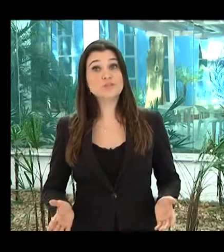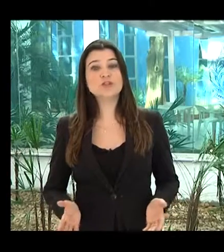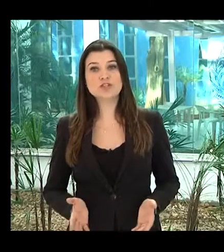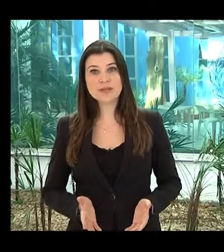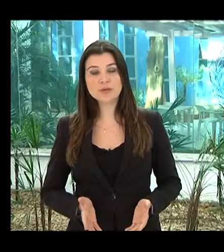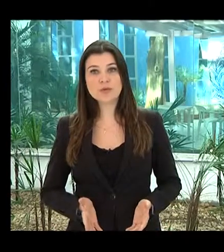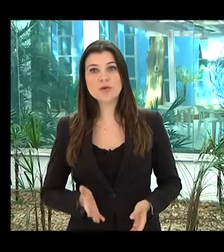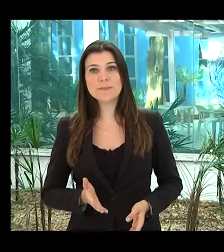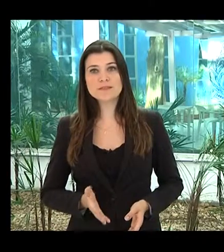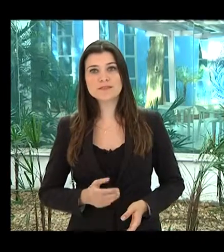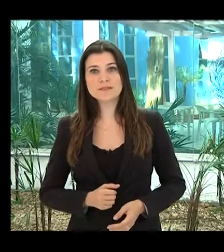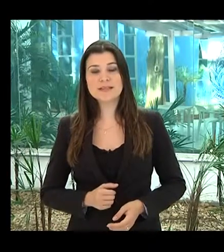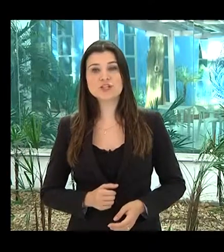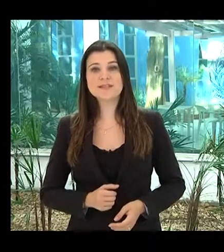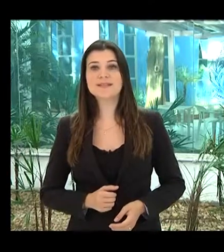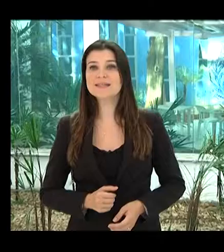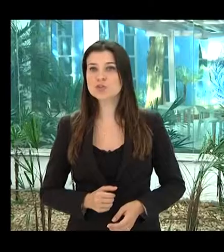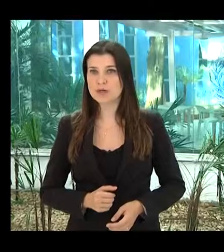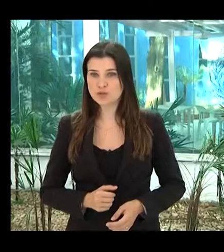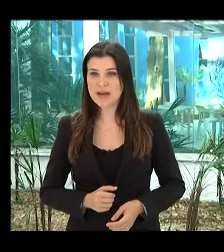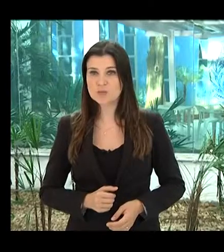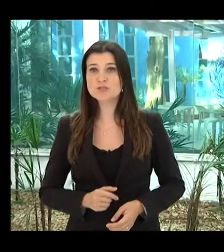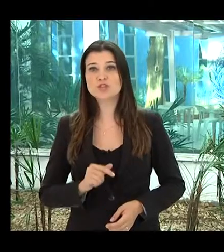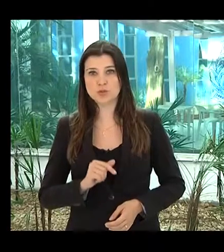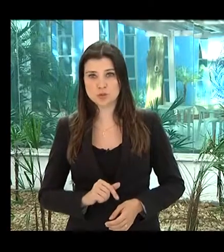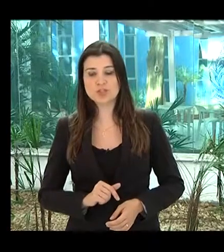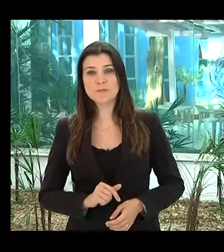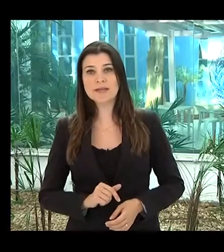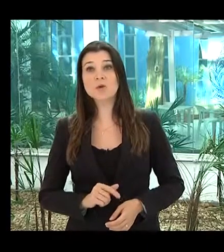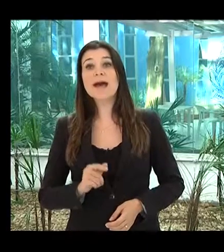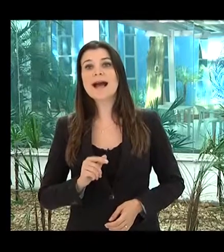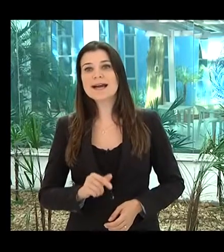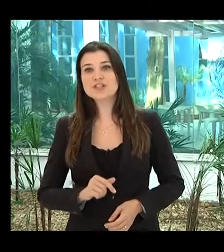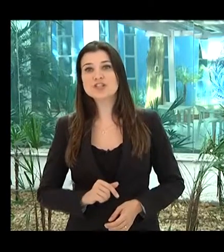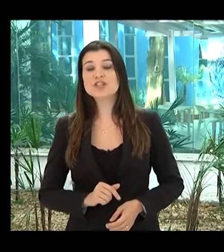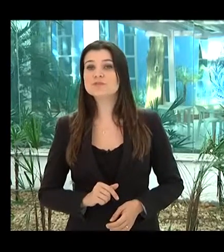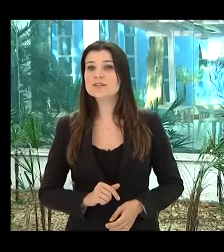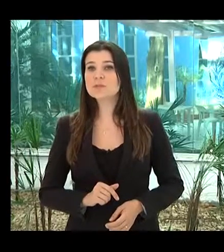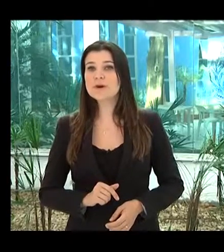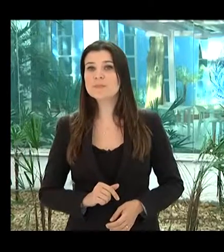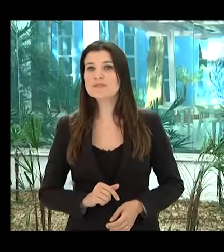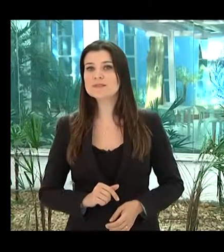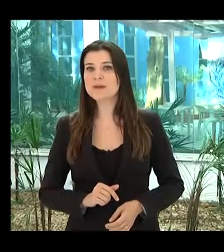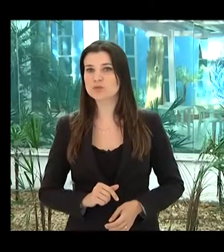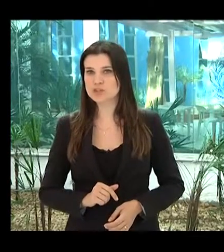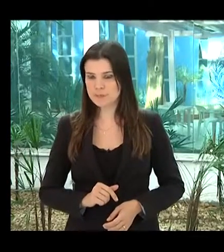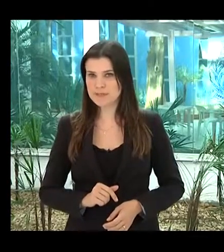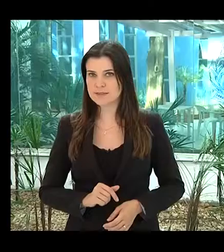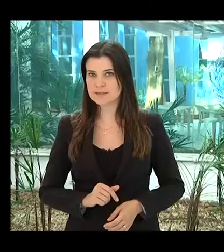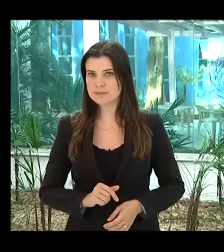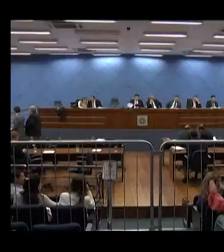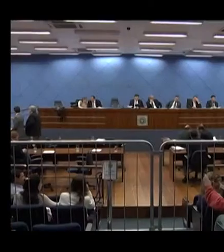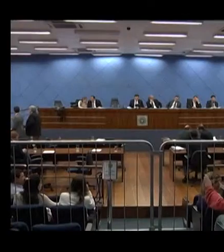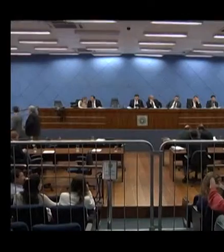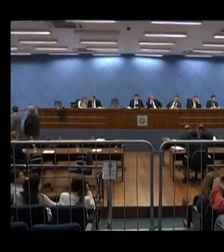vereadores pedir em reunião com representantes da Agência Nacional de águas no dia 12 de maio a garantia de vazão para o abastecimento de